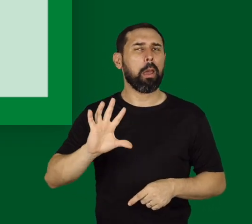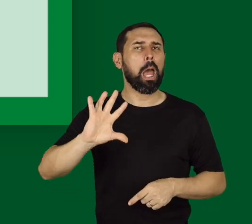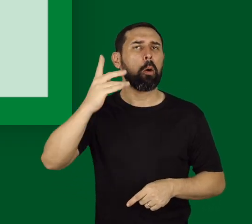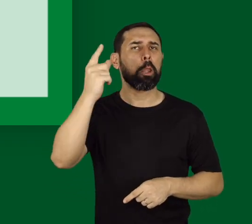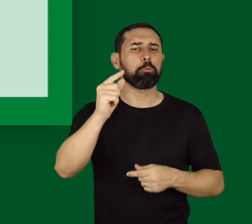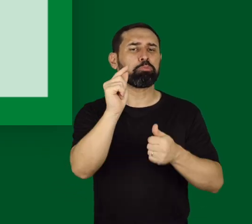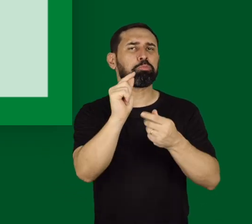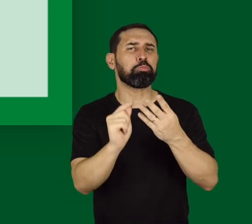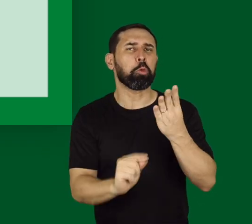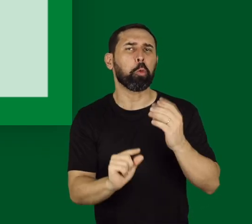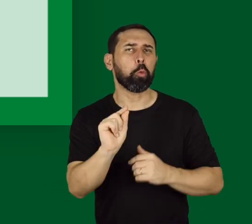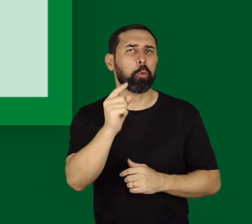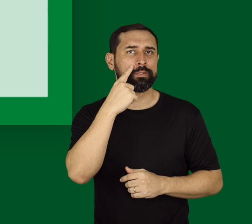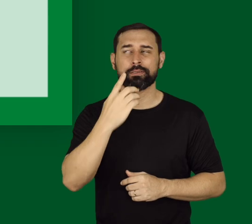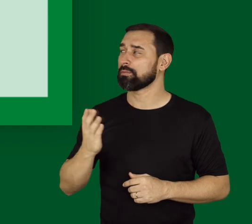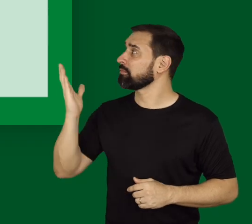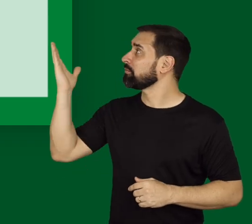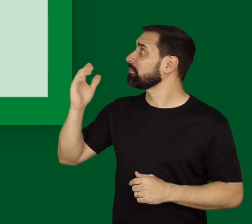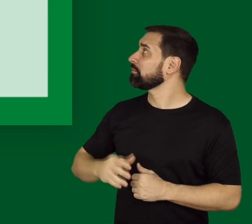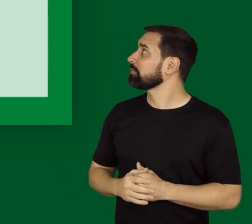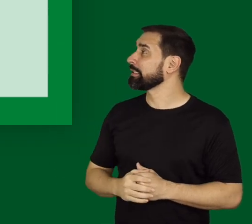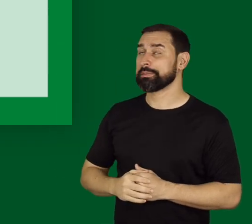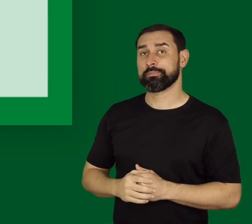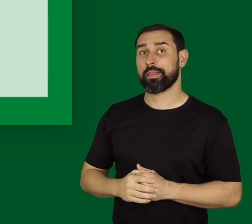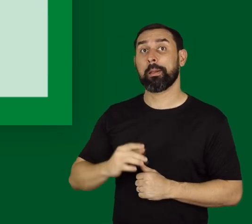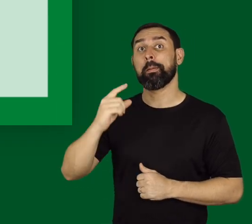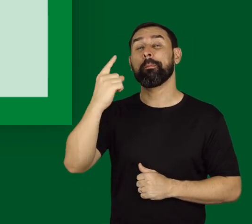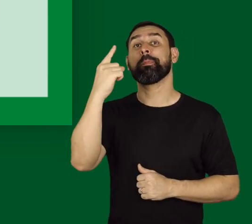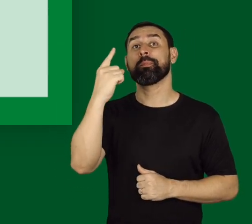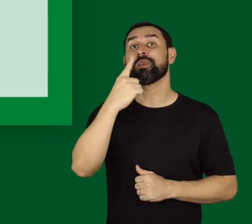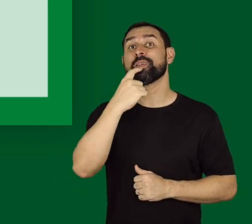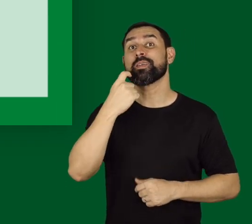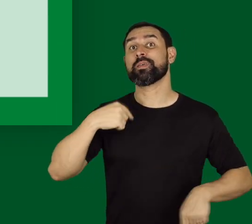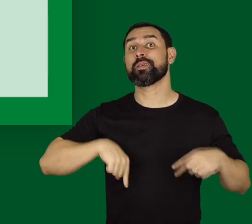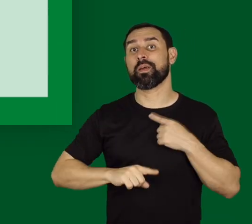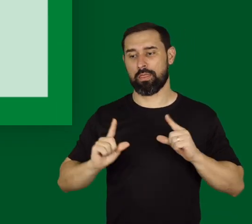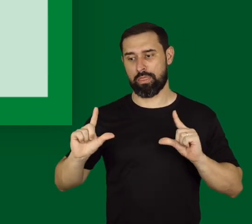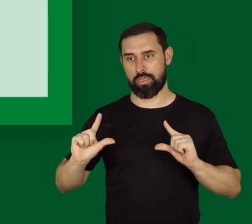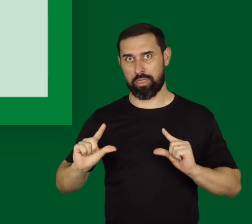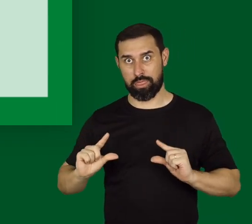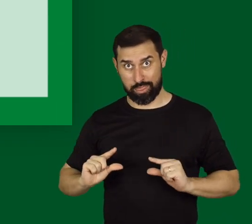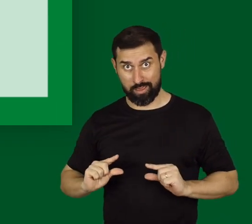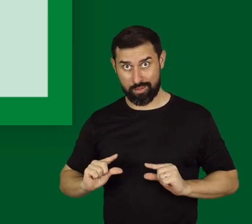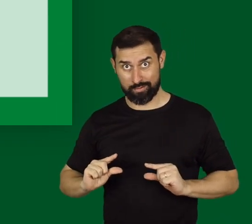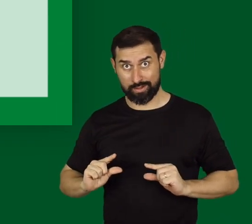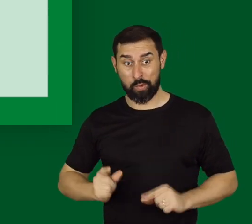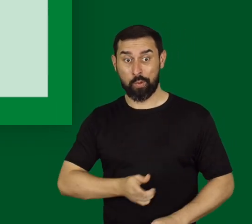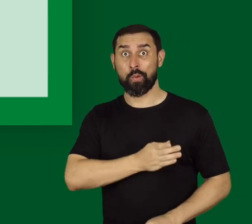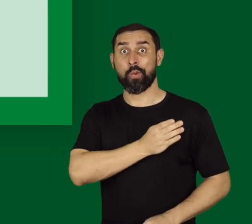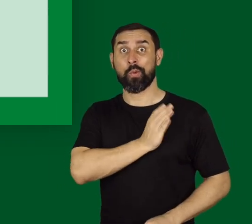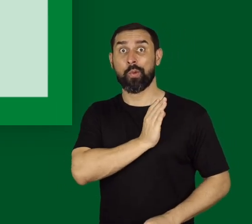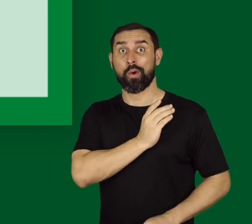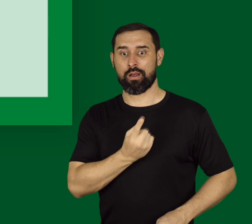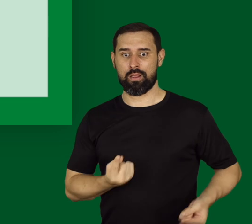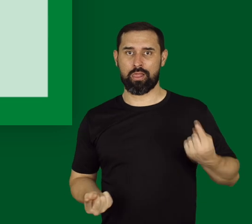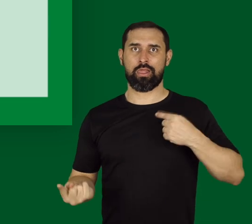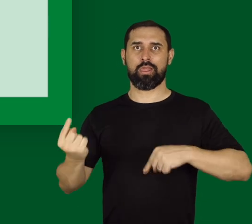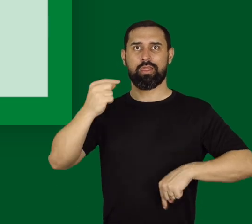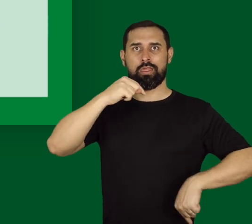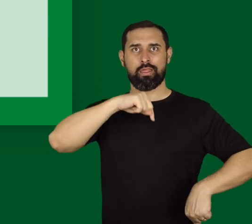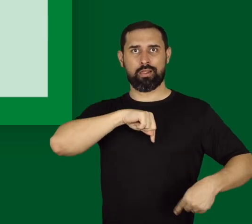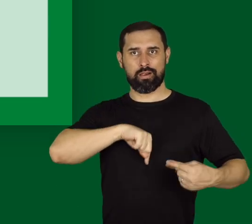perda aguda. Qual é a sequência de eventos que acontece no choque hipovolêmico? Então você, em princípio, tem um volume